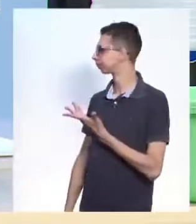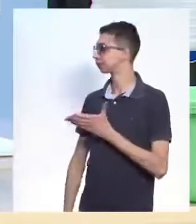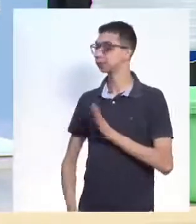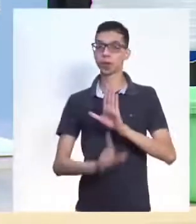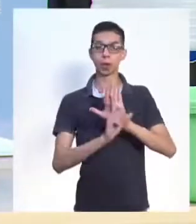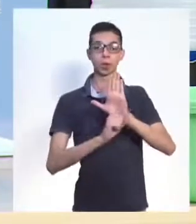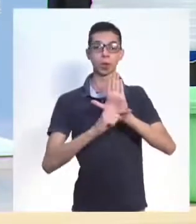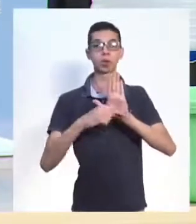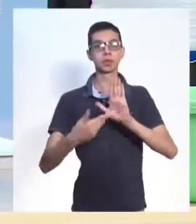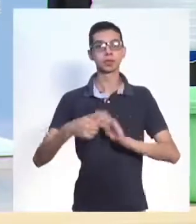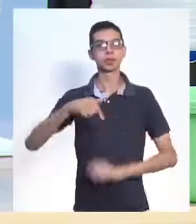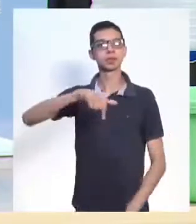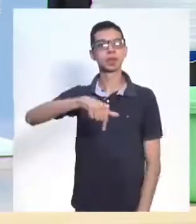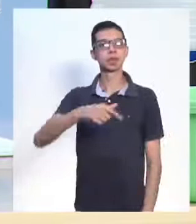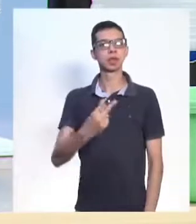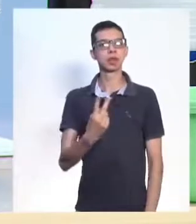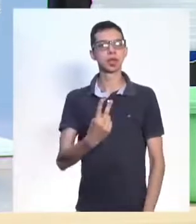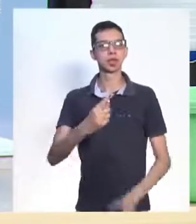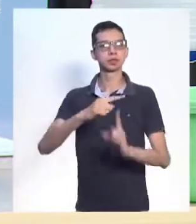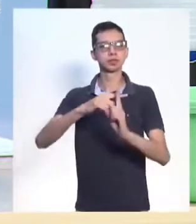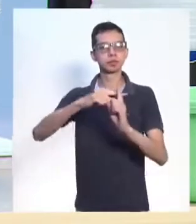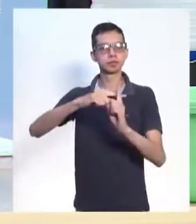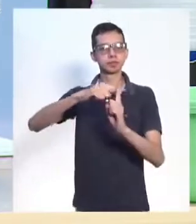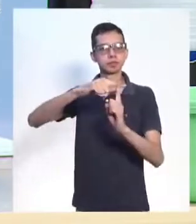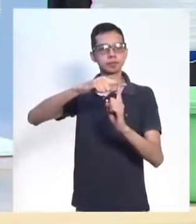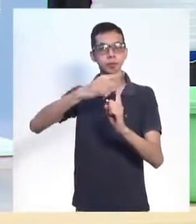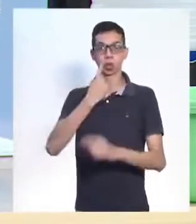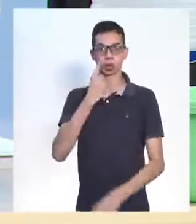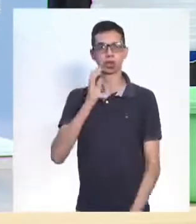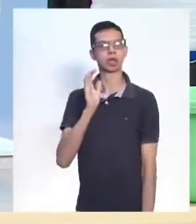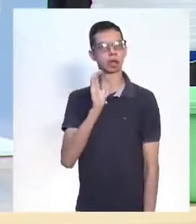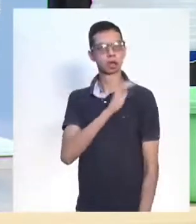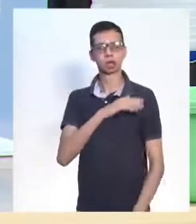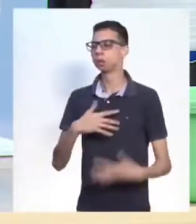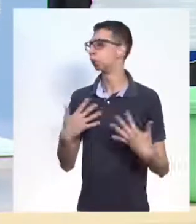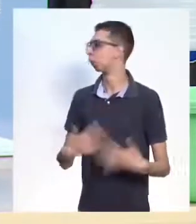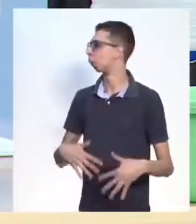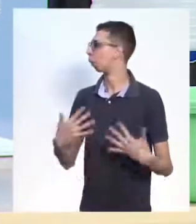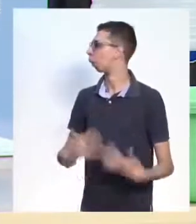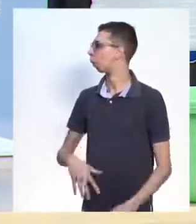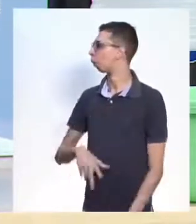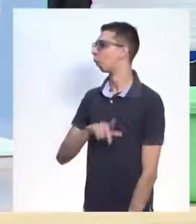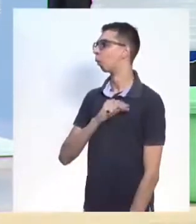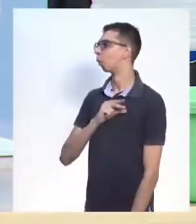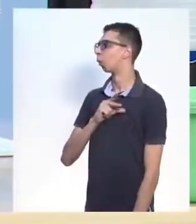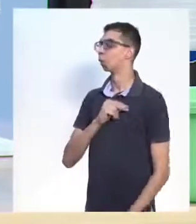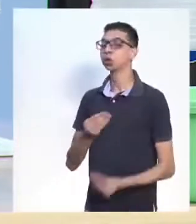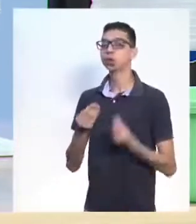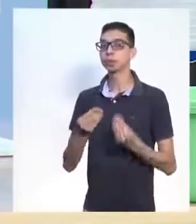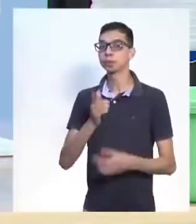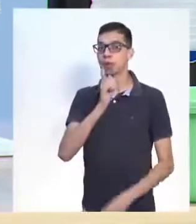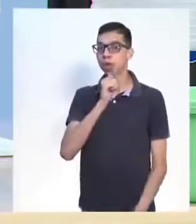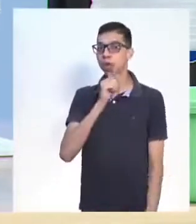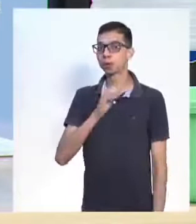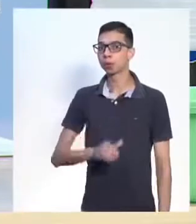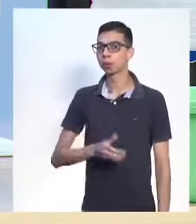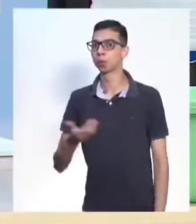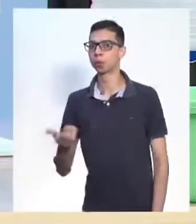ó, 72 graus aqui, ó. Quente, hein? Nem me fala. Quero ver como que eu vou descartar essa água aqui